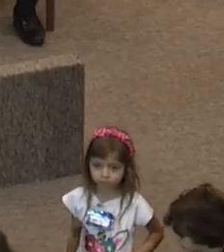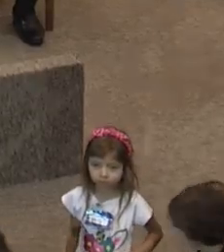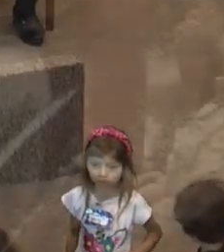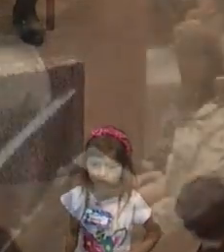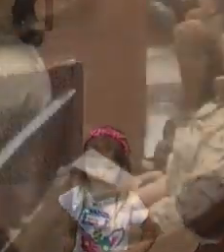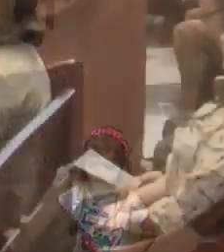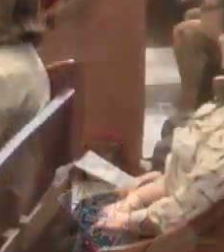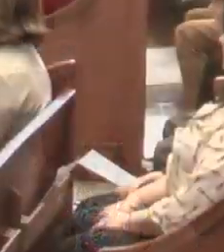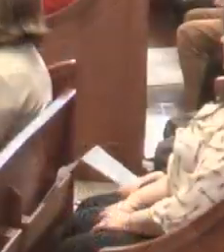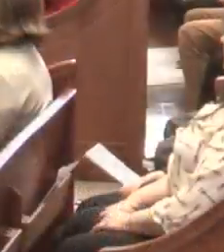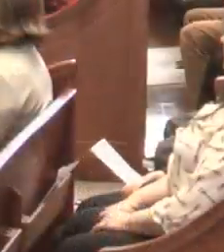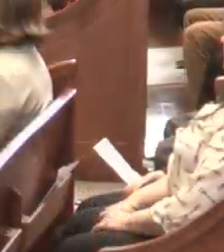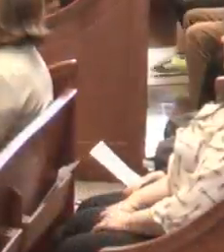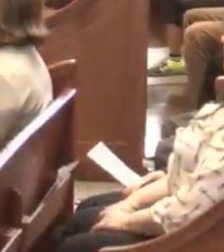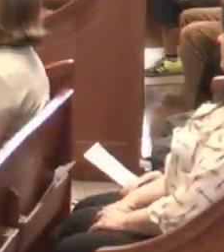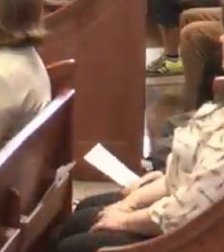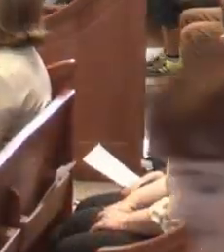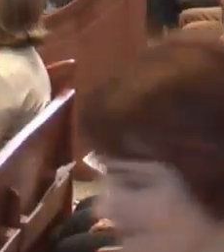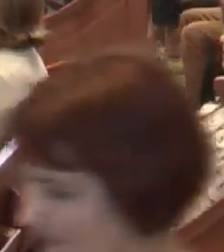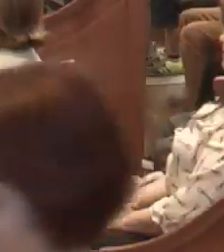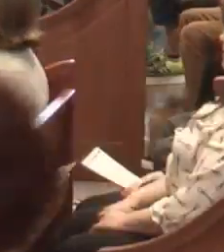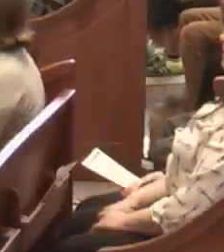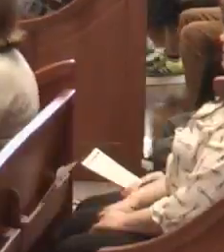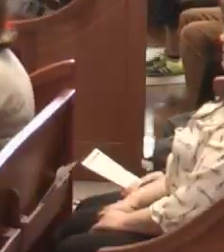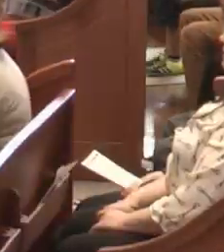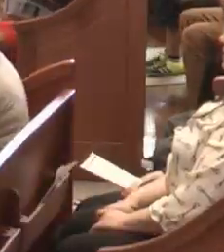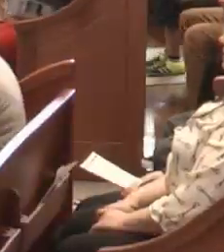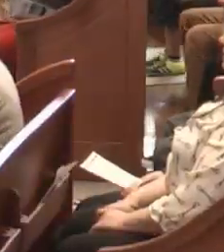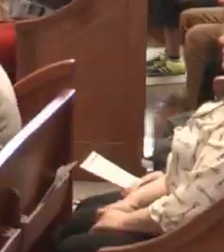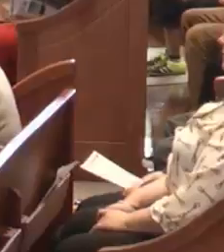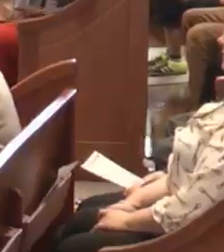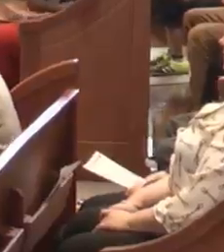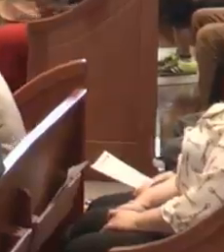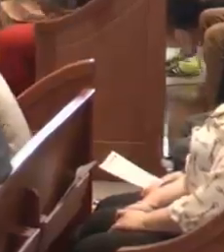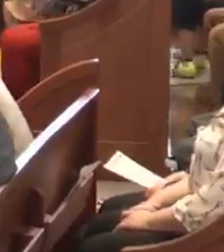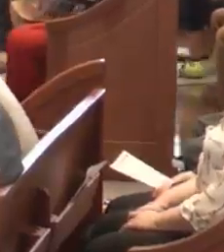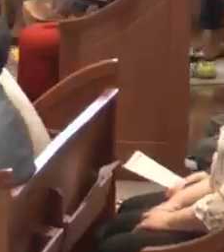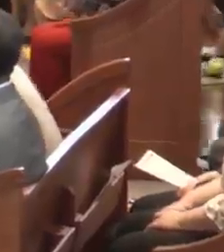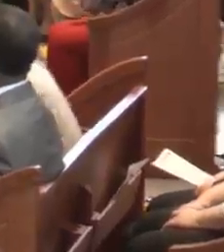pedindo a bênção do Senhor. Podem vir mais aqui para o centro.